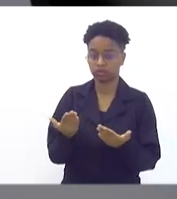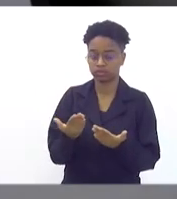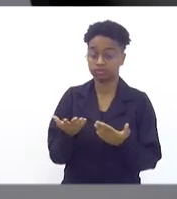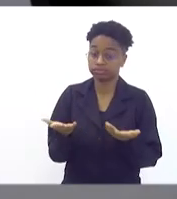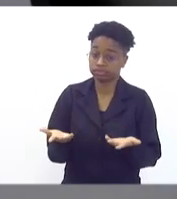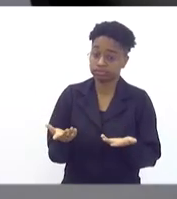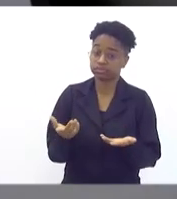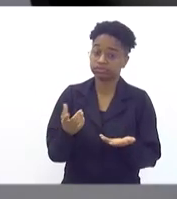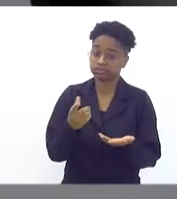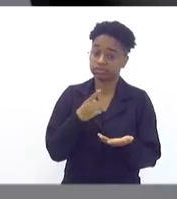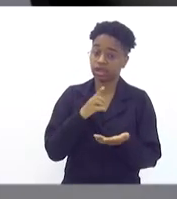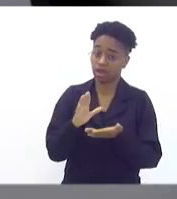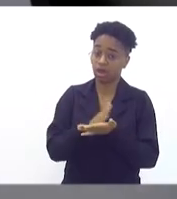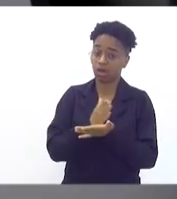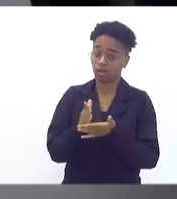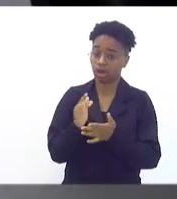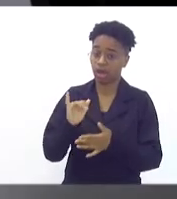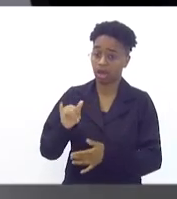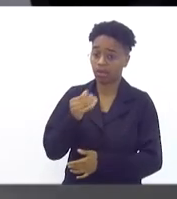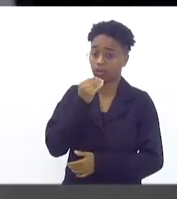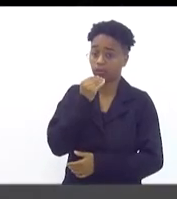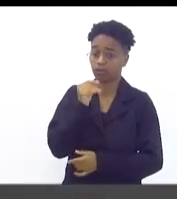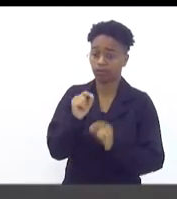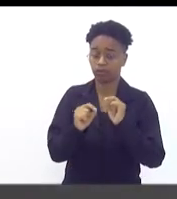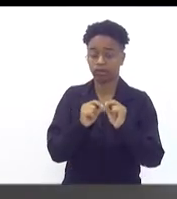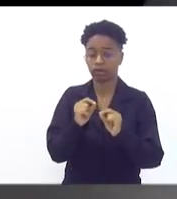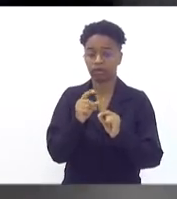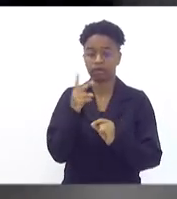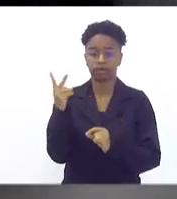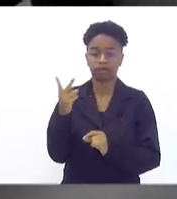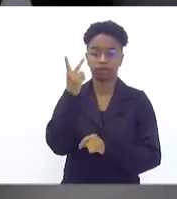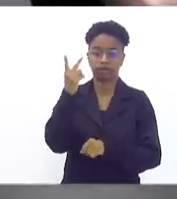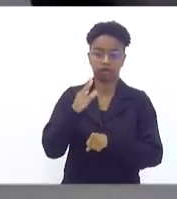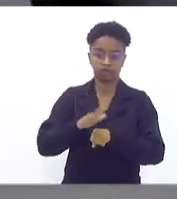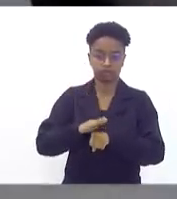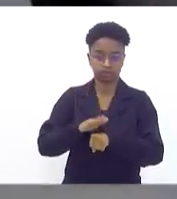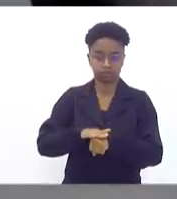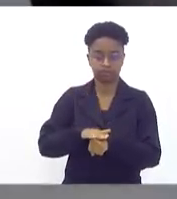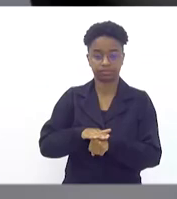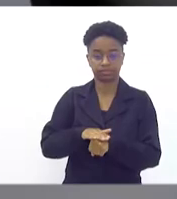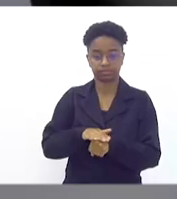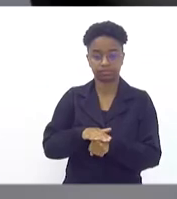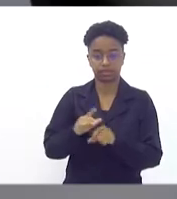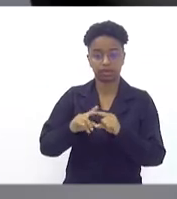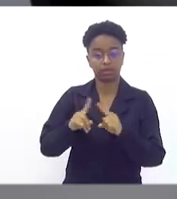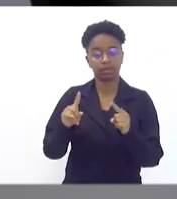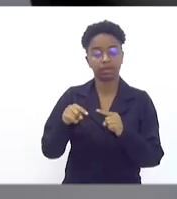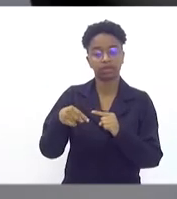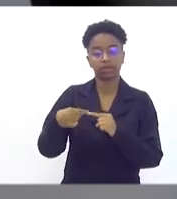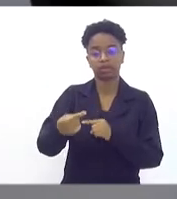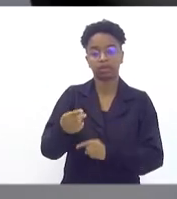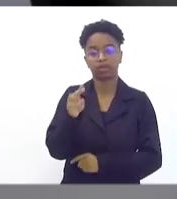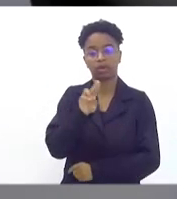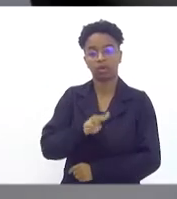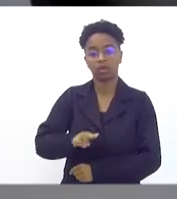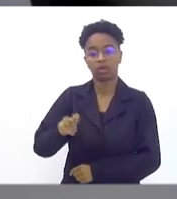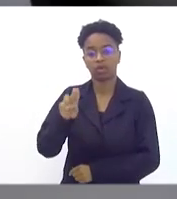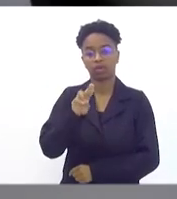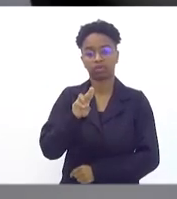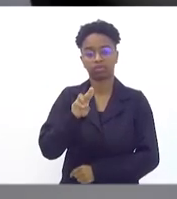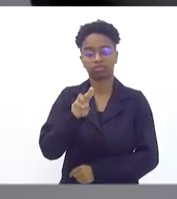tem muitos que aproveito né aproveito para se valorizar E depois usa e usa usa